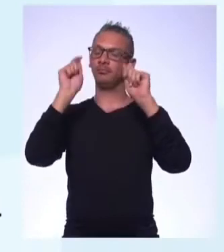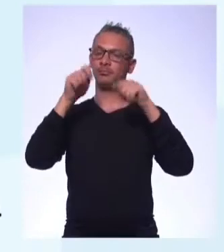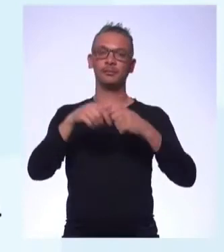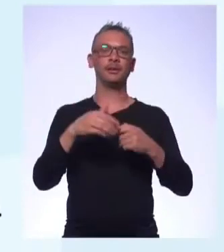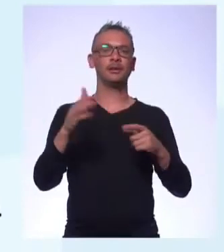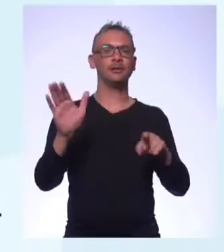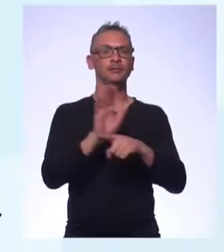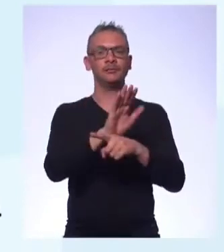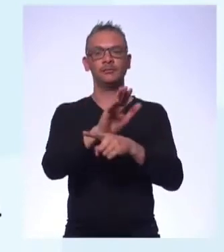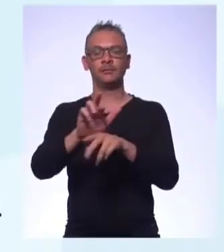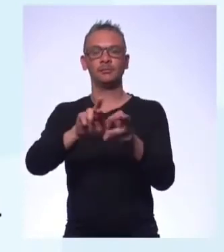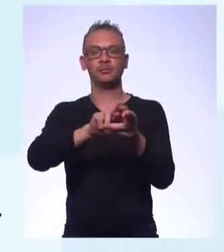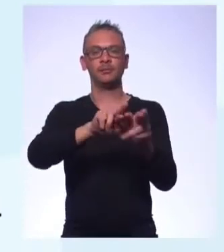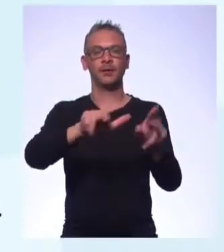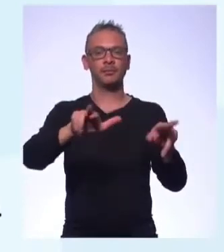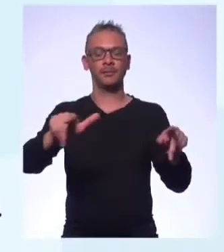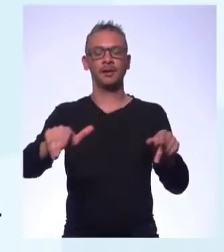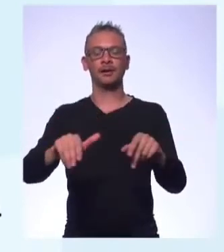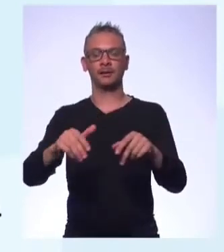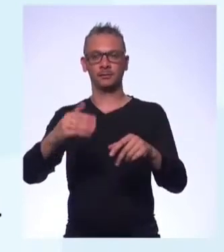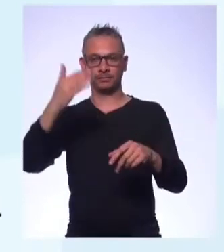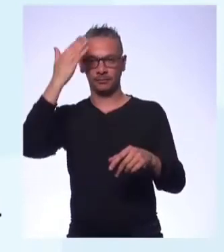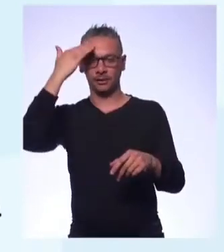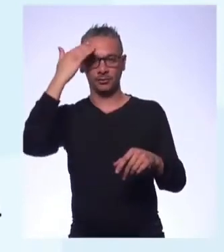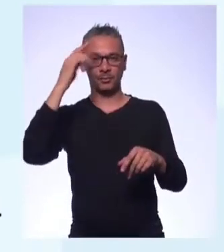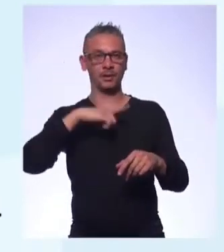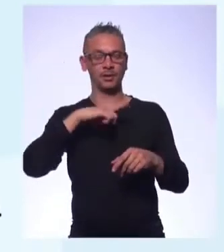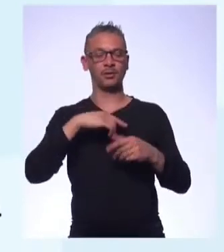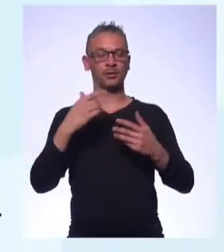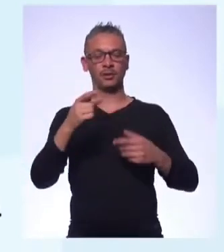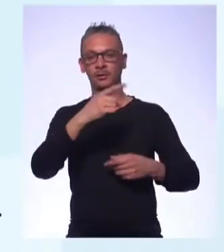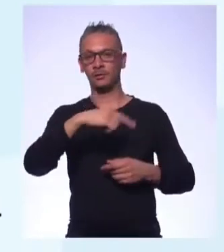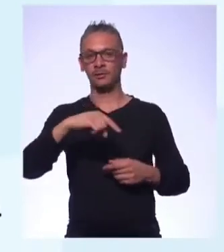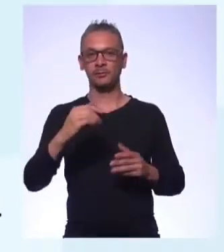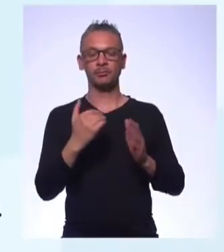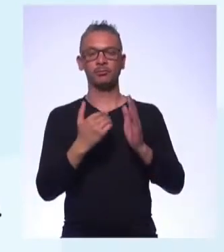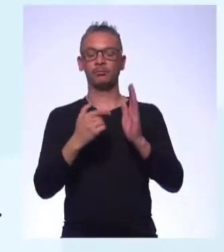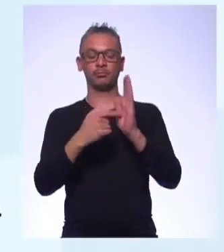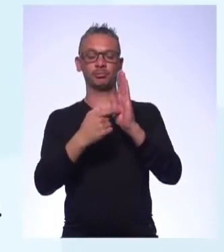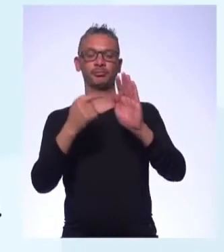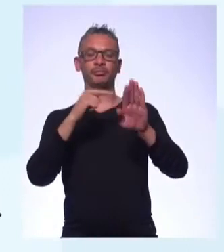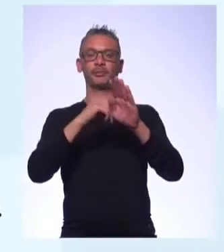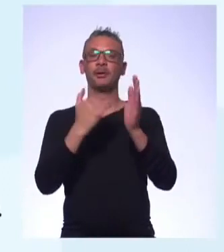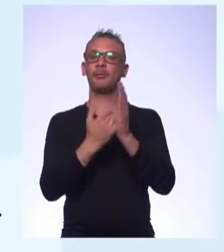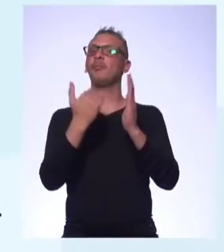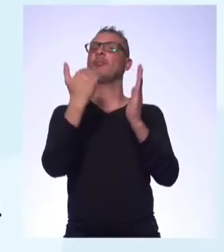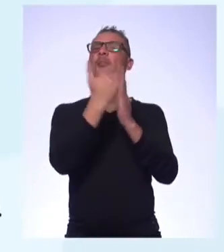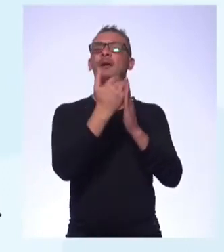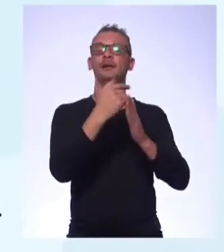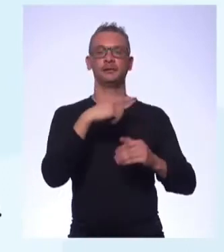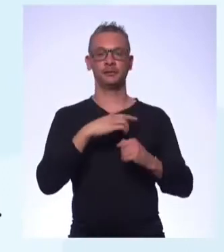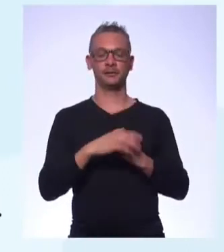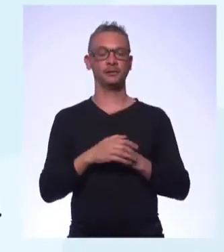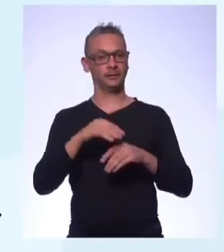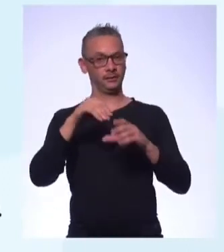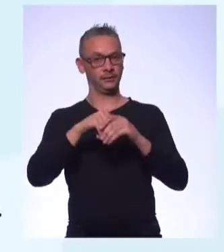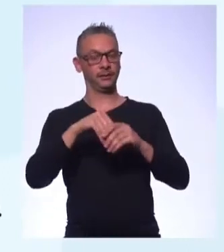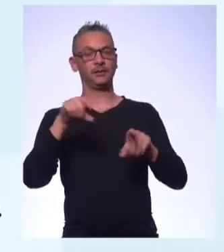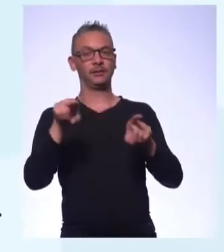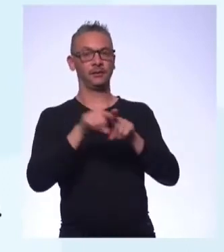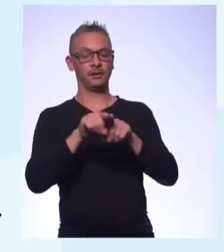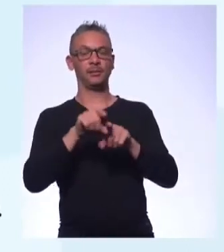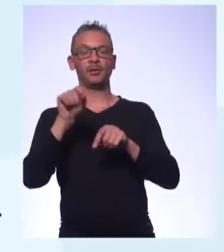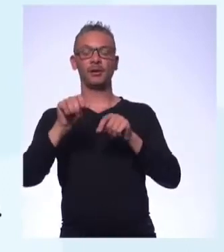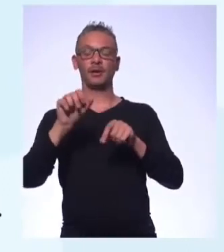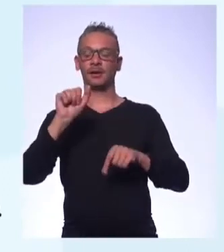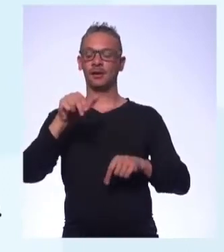que gera as diversas interpretações, né? Boa. Mas tem muito mais metáforas no segundo texto. Só que ali dentro tem uma antítese também, né? Ótimo.